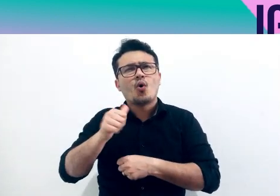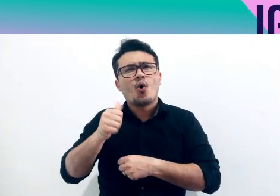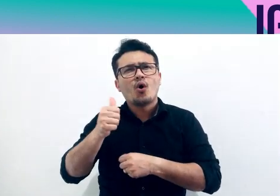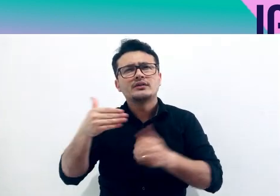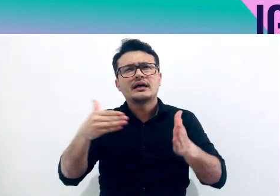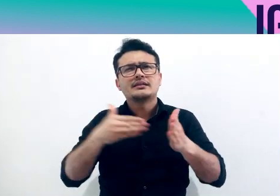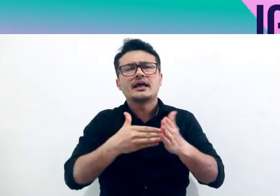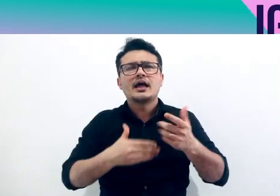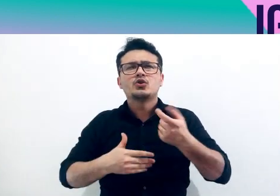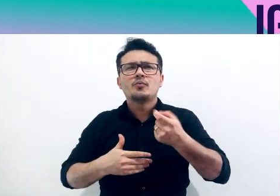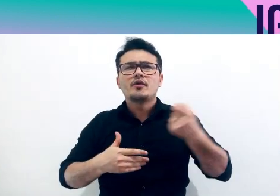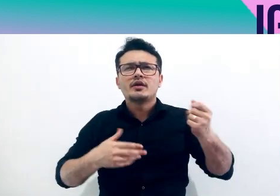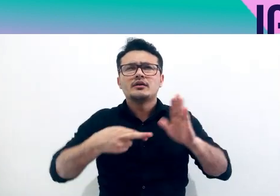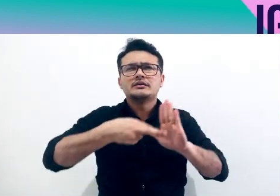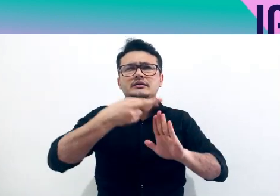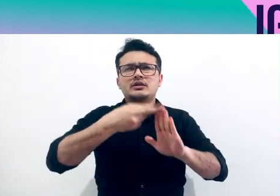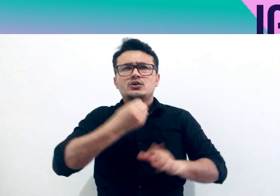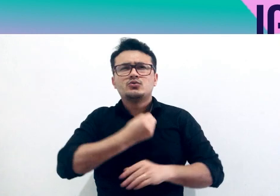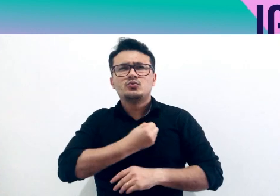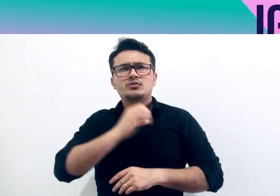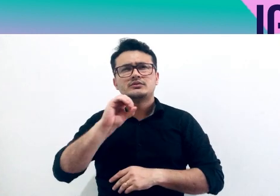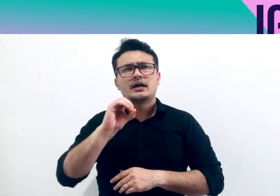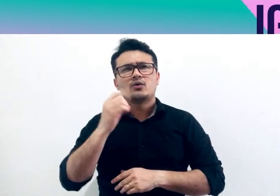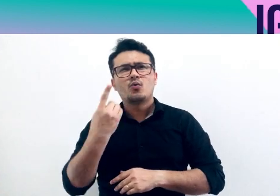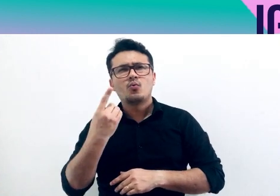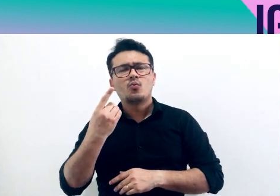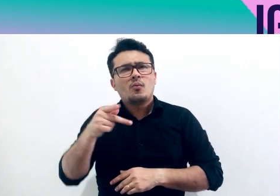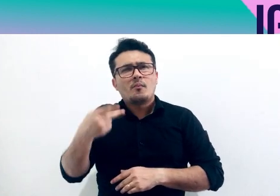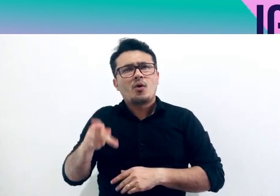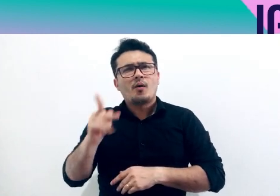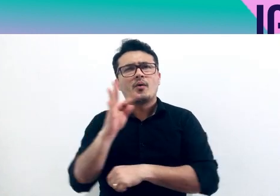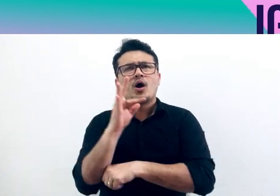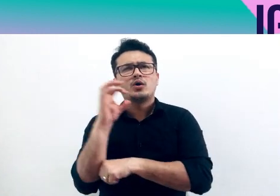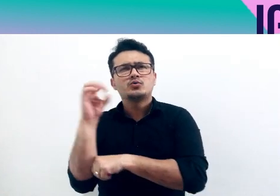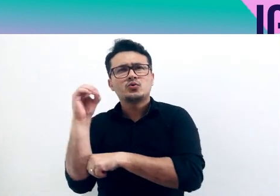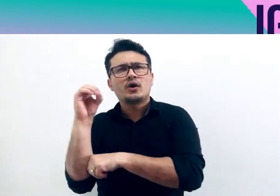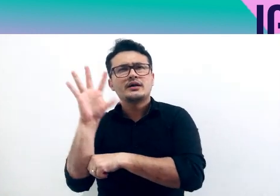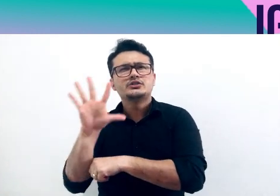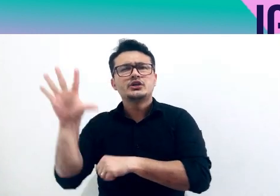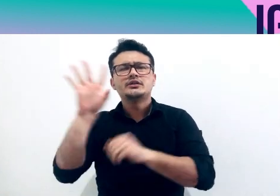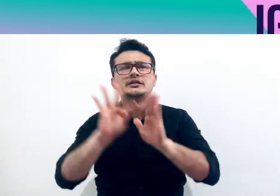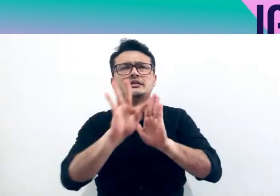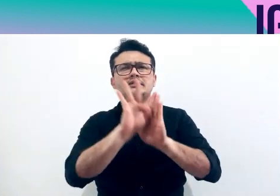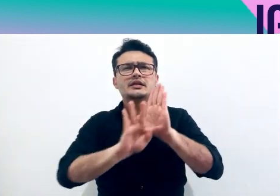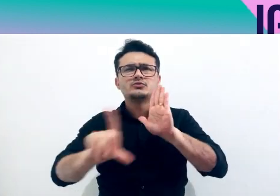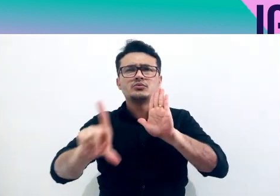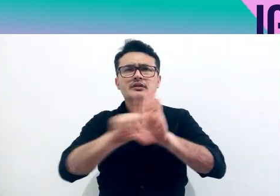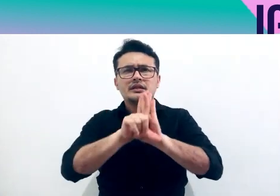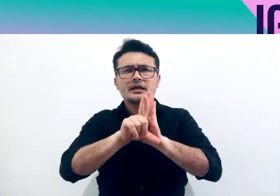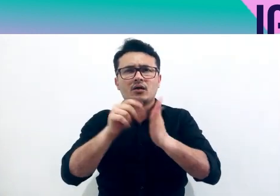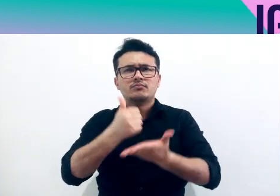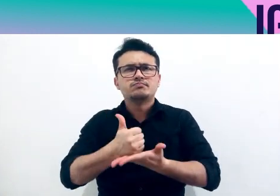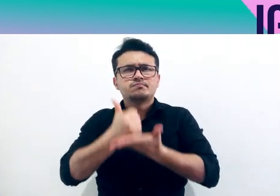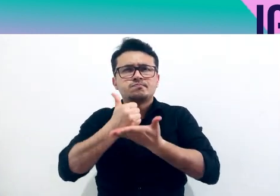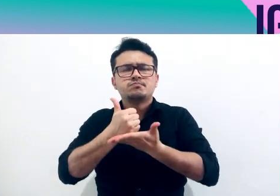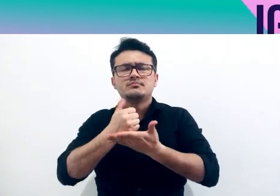2020, além da Resolução número 01 do Tocantins e textos legais de